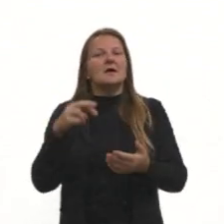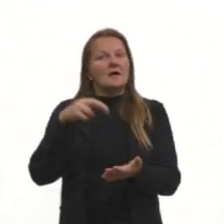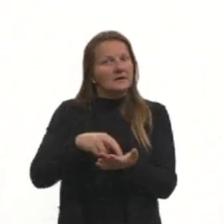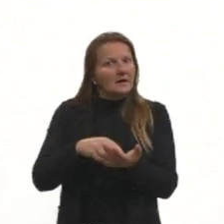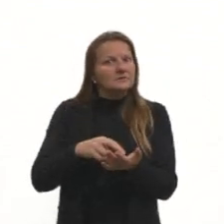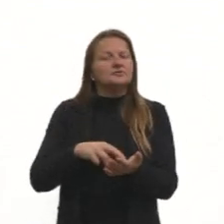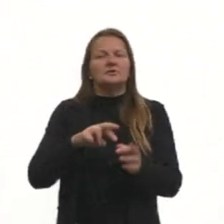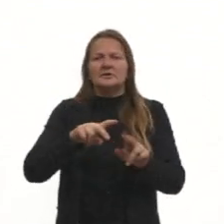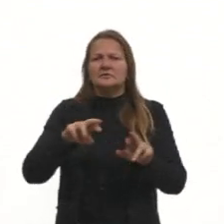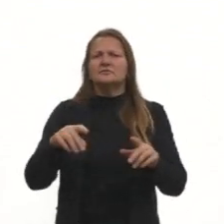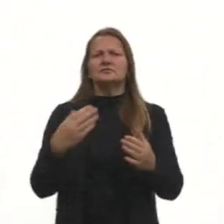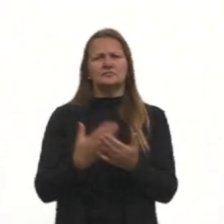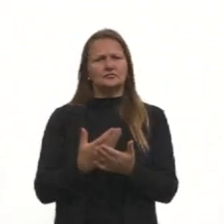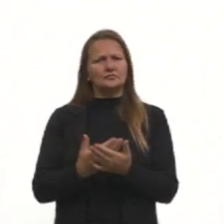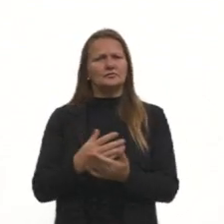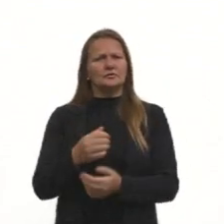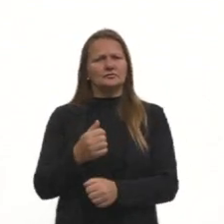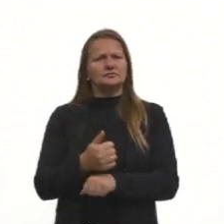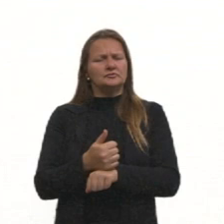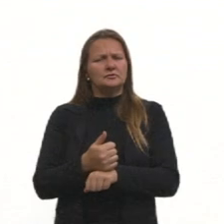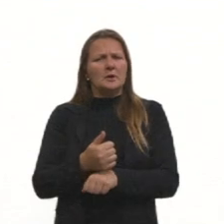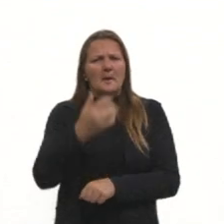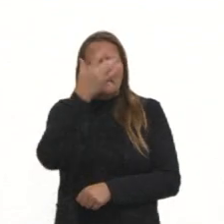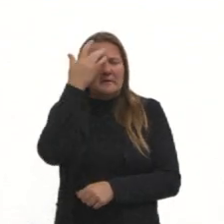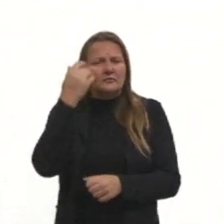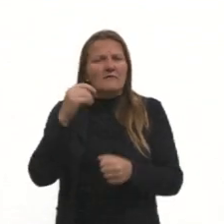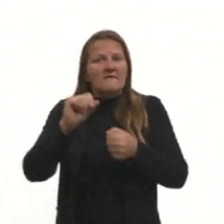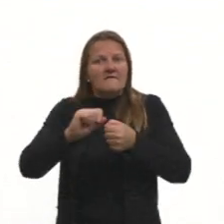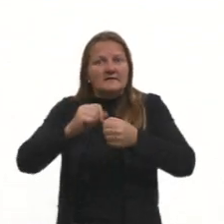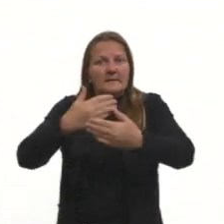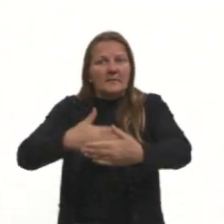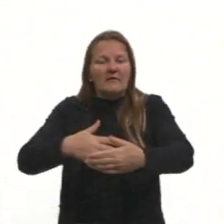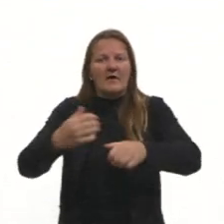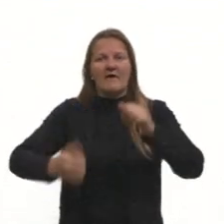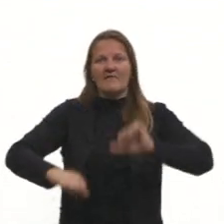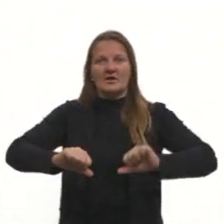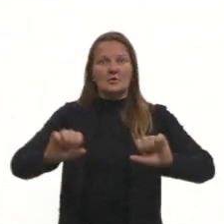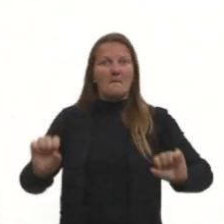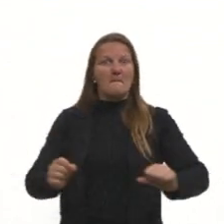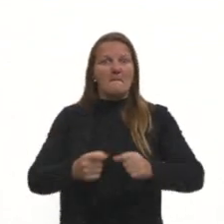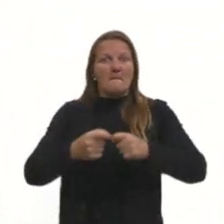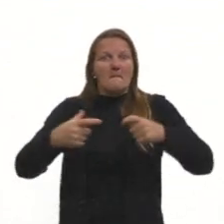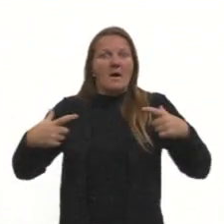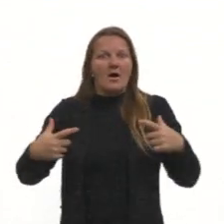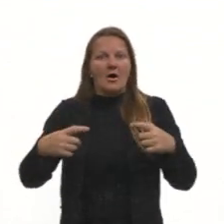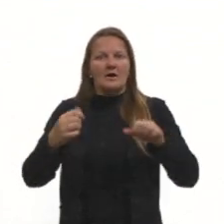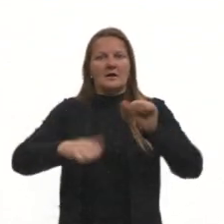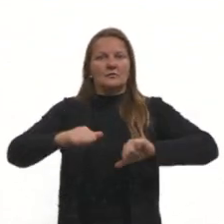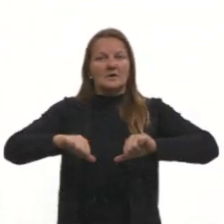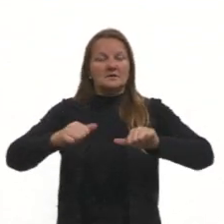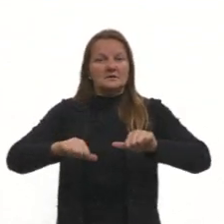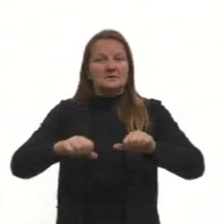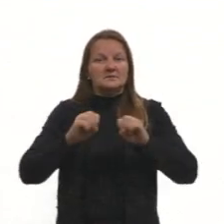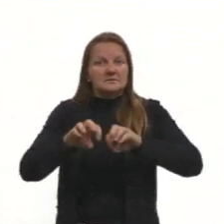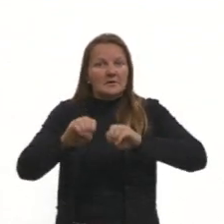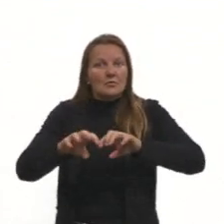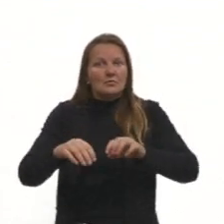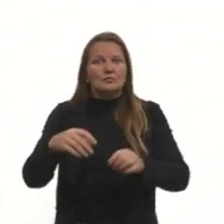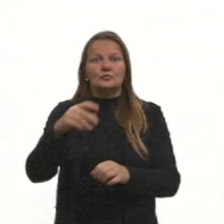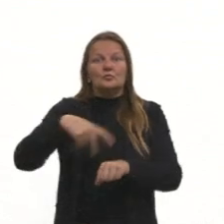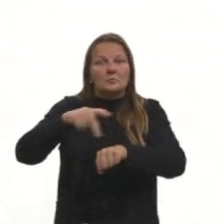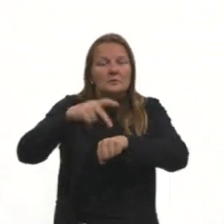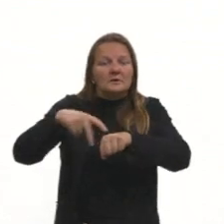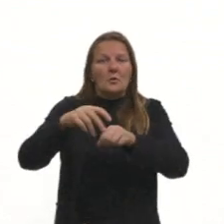muitos estudantes que se preparam para maior avaliação Educacional do país essa prova